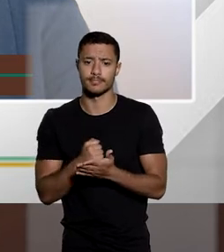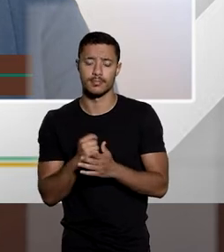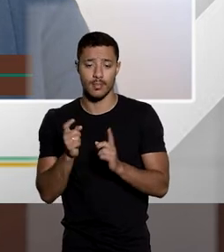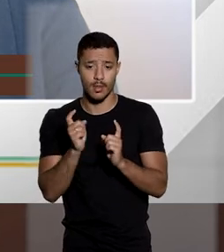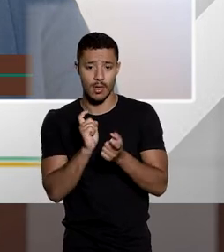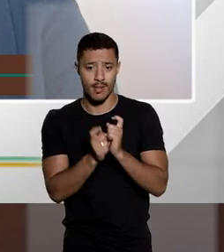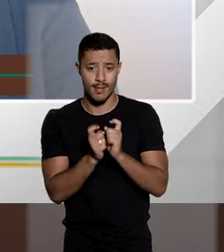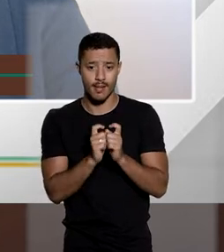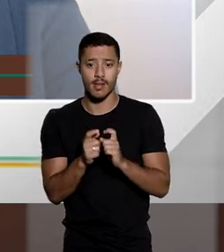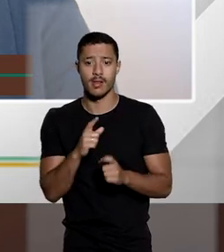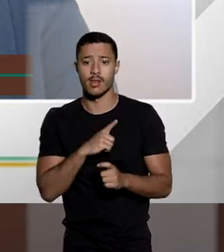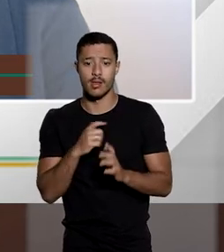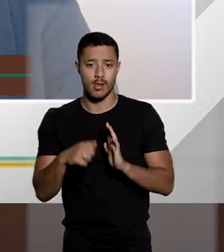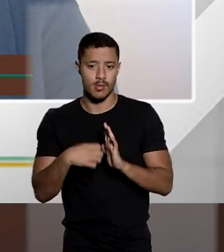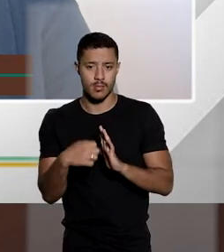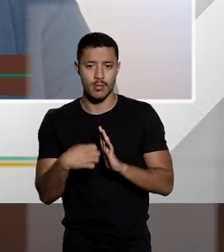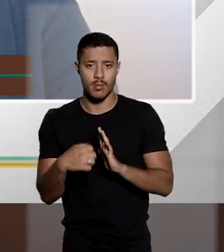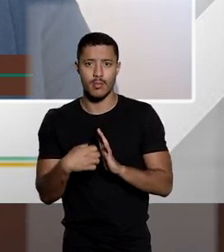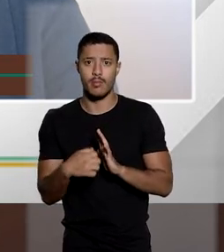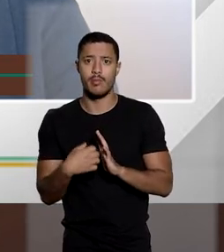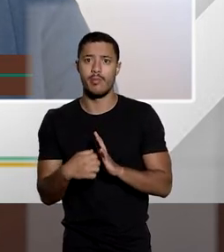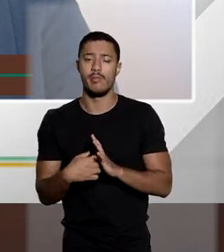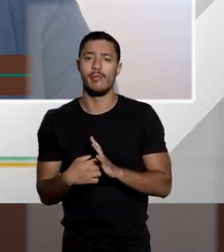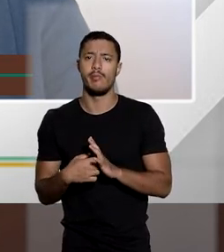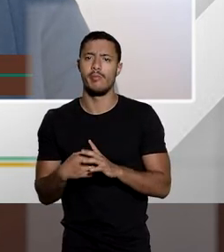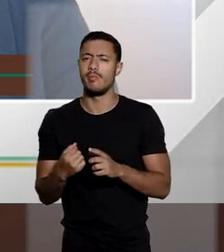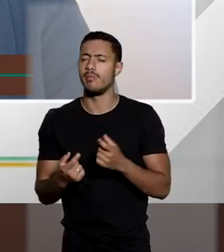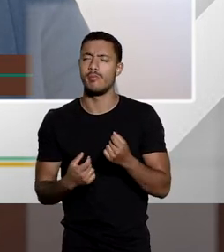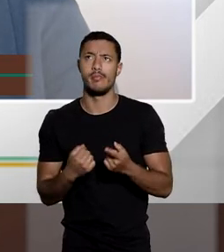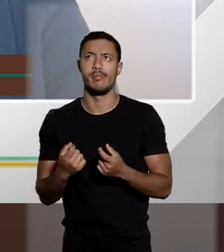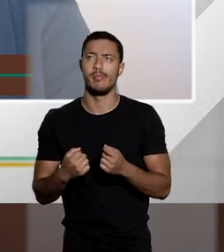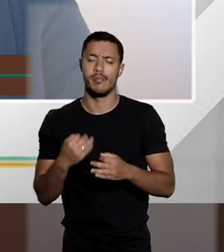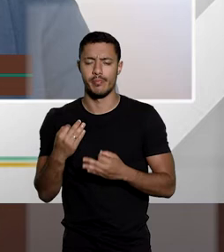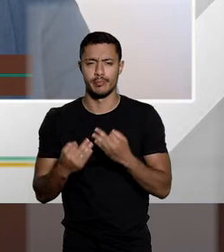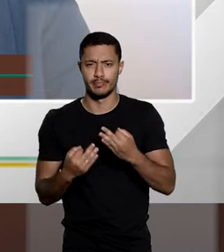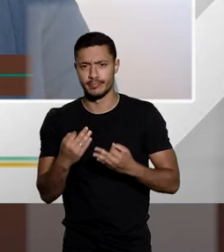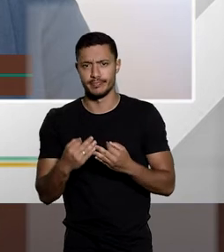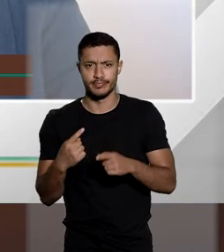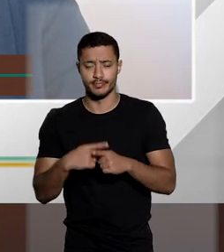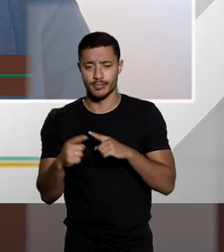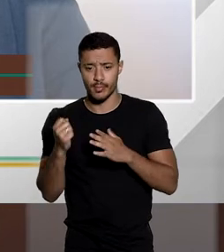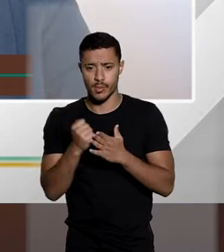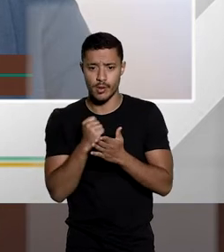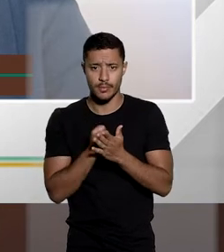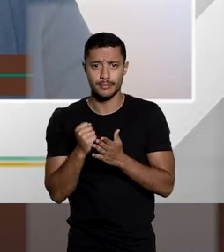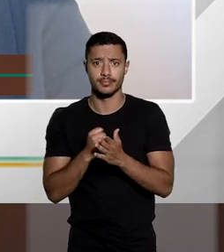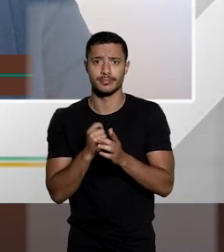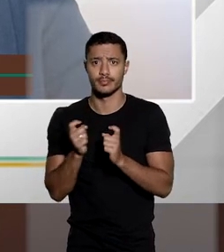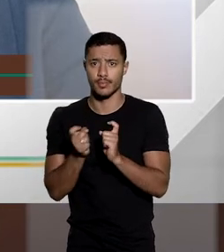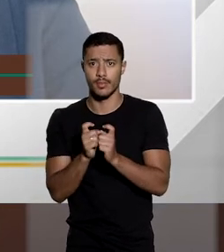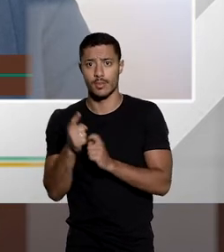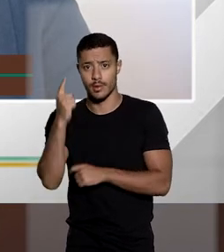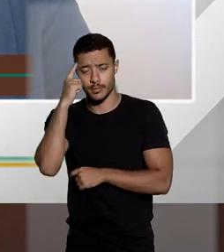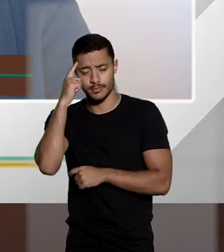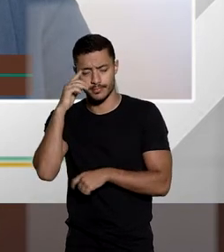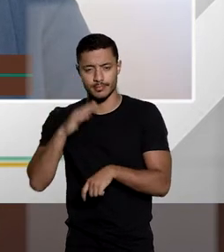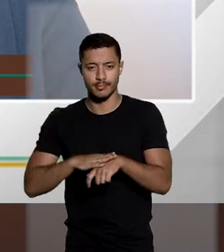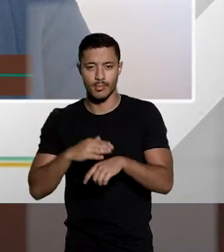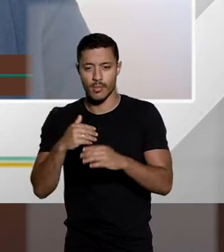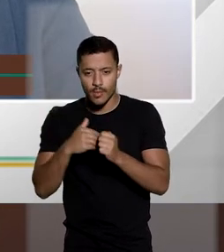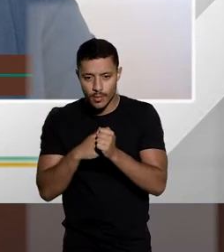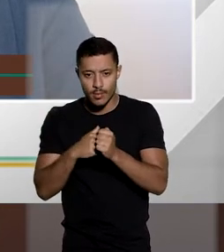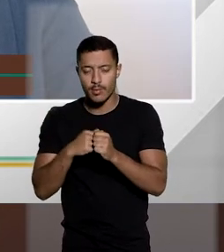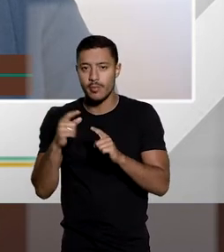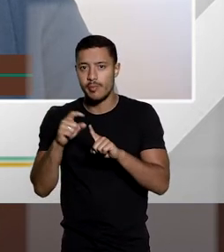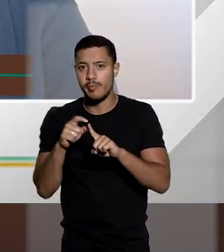da administração que estão submetidos a inúmeros regimes jurídicos, mas o contrato administrativo, em sentido mais restrito